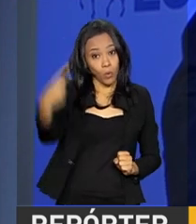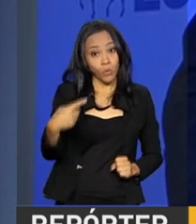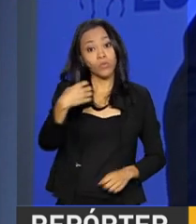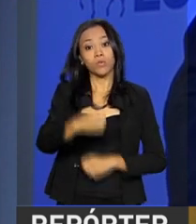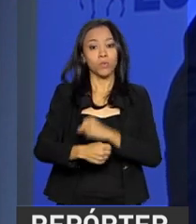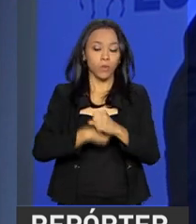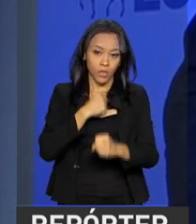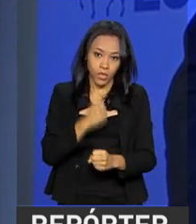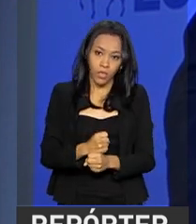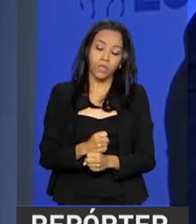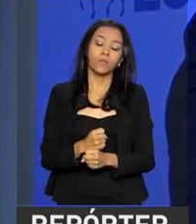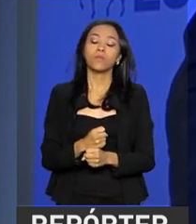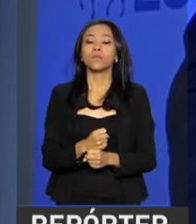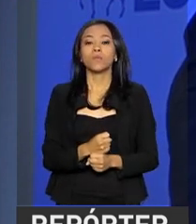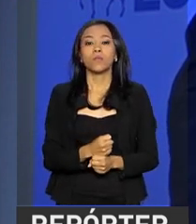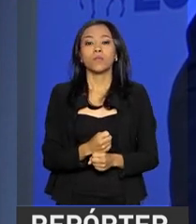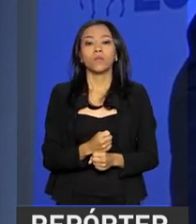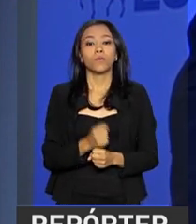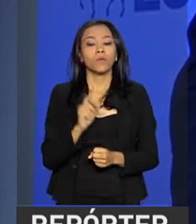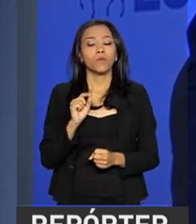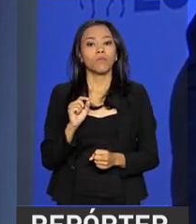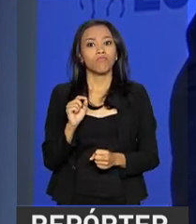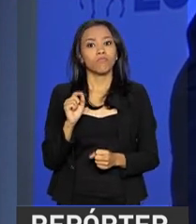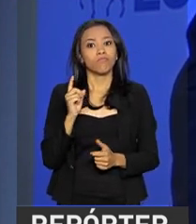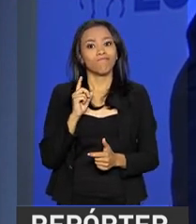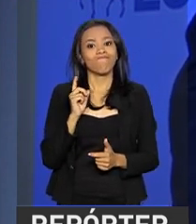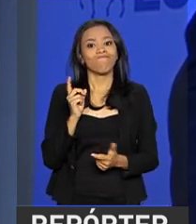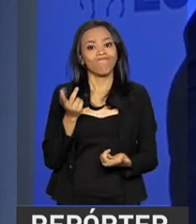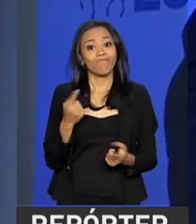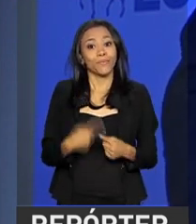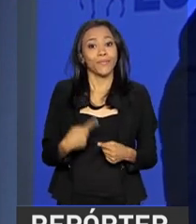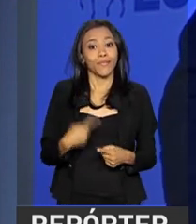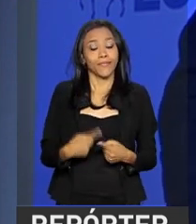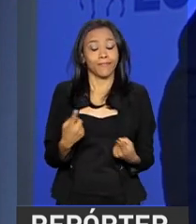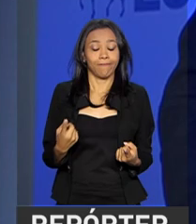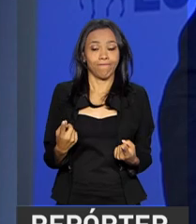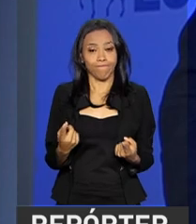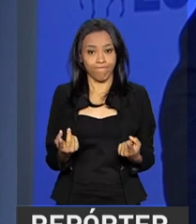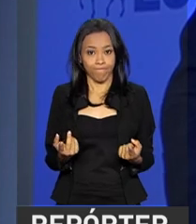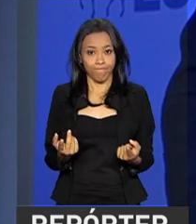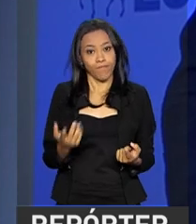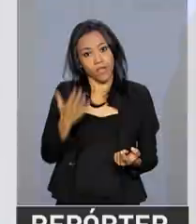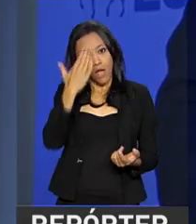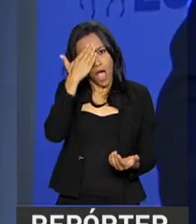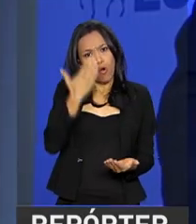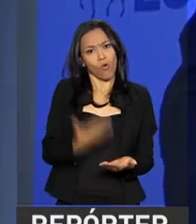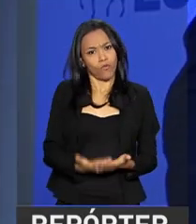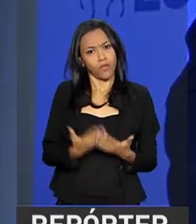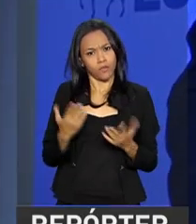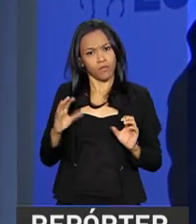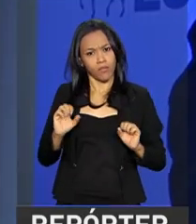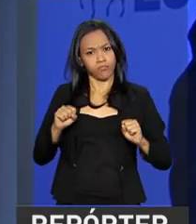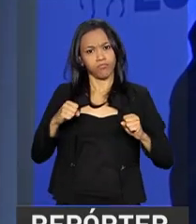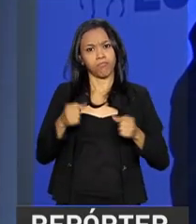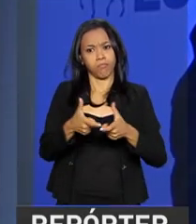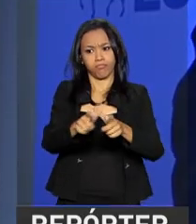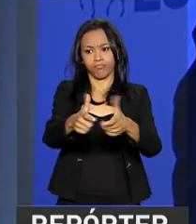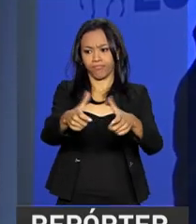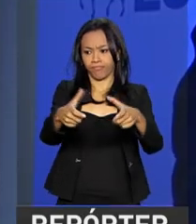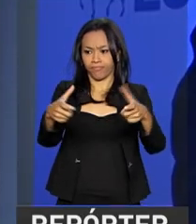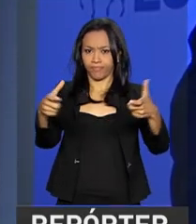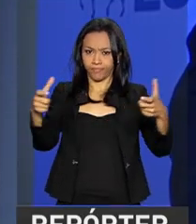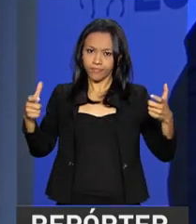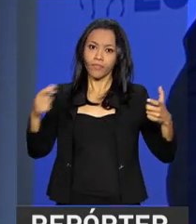vicioso porque é a a confiança aumentará isso vai permitir que